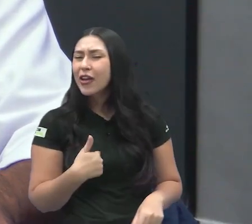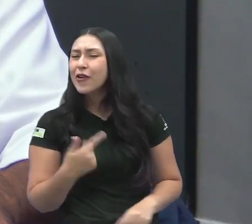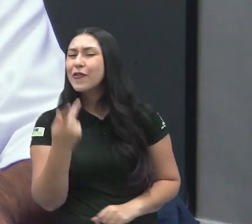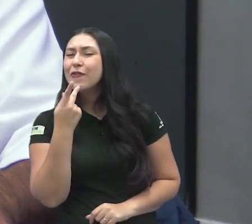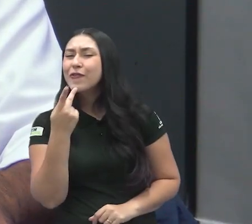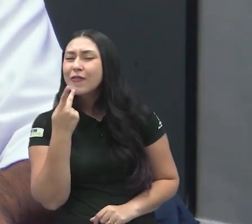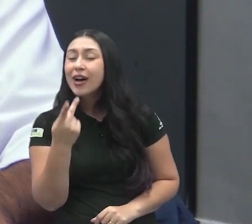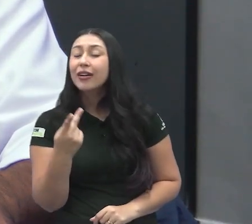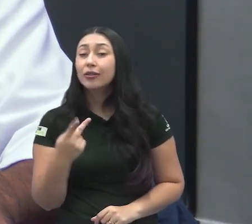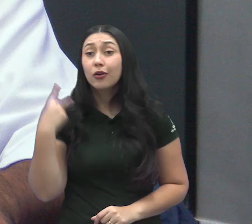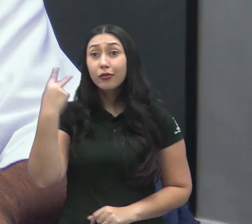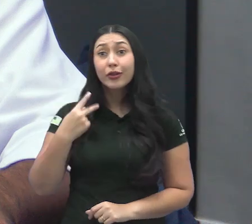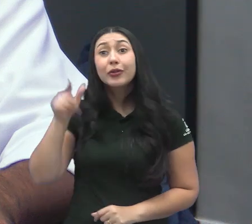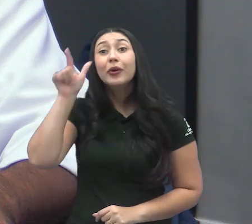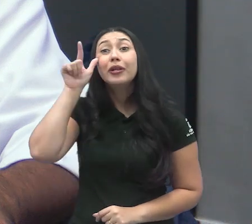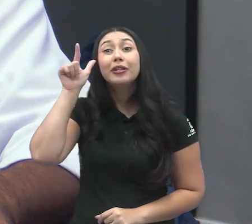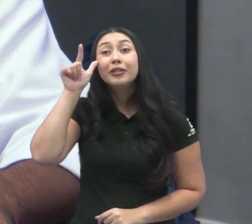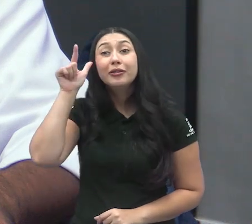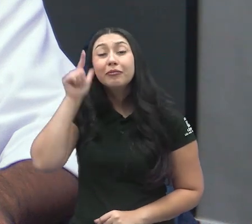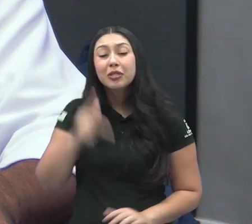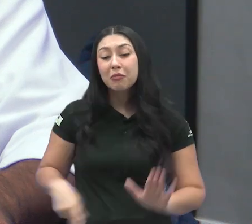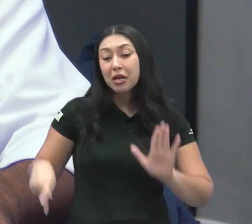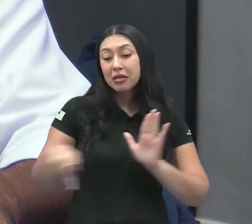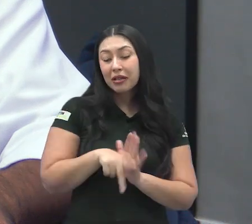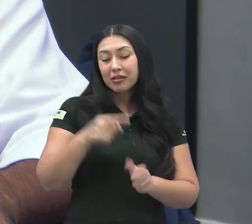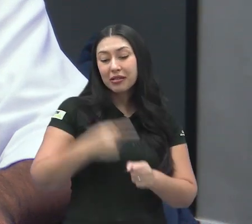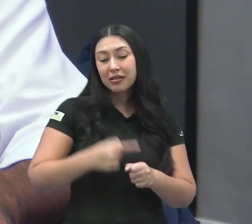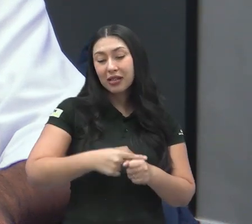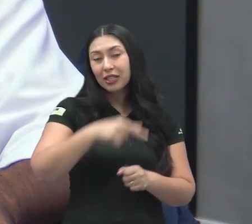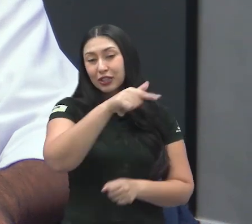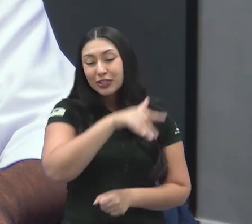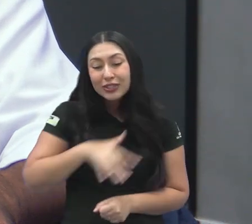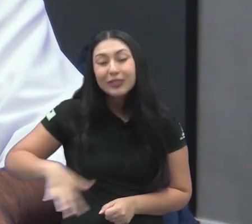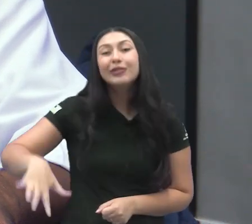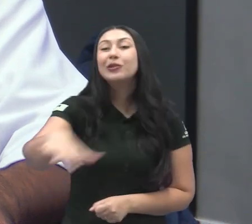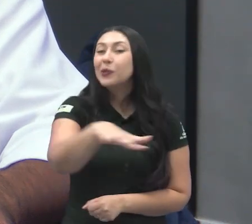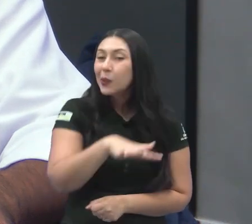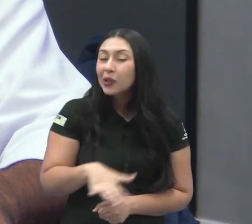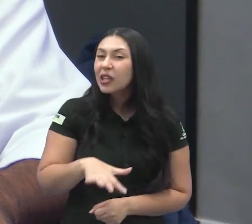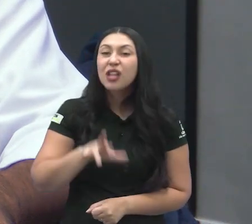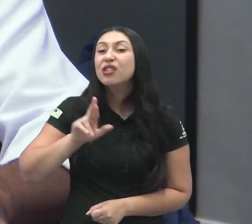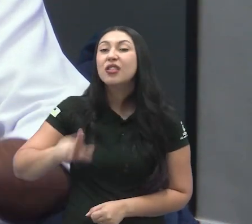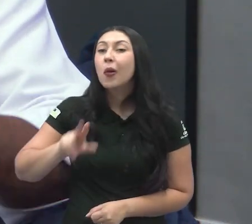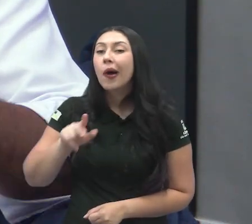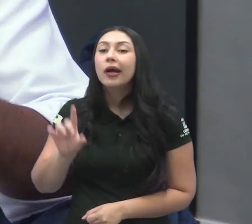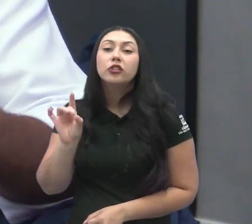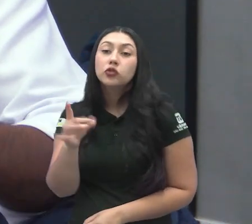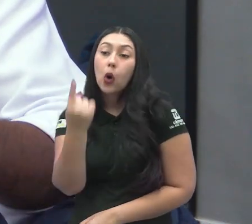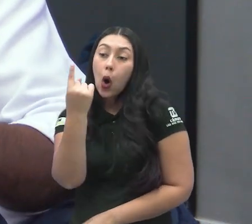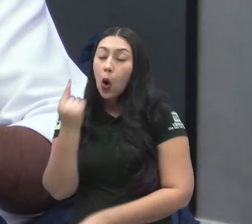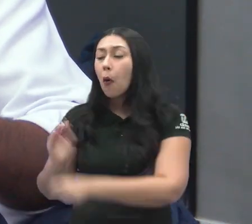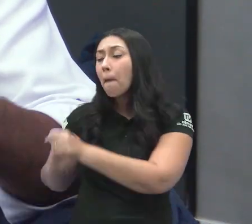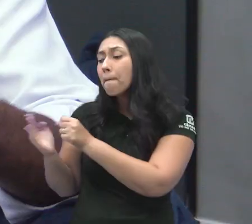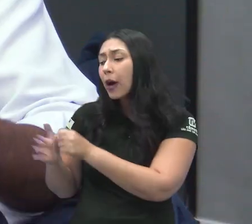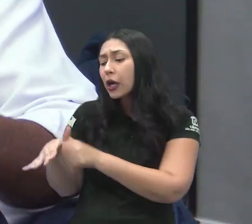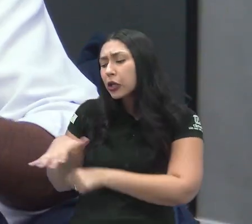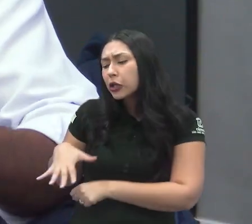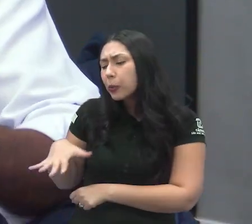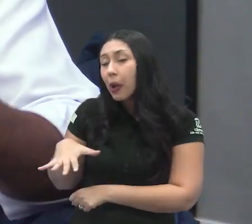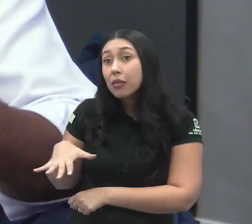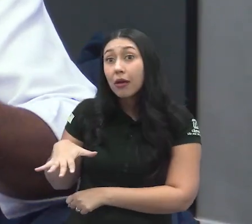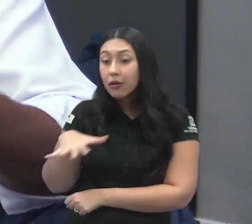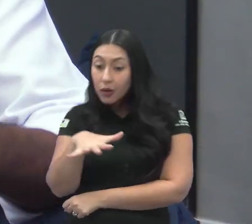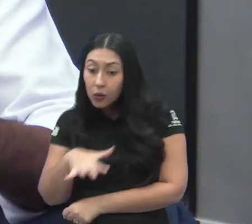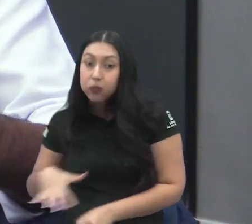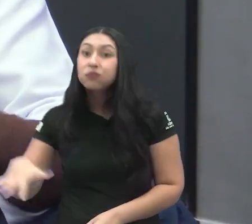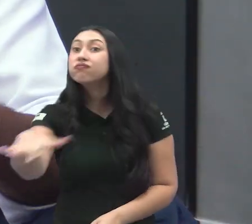minhas falas, vereador Lino Bispo é vereador da cidade toda. O vereador ele é eleito não é para um bairro ou para uma região,